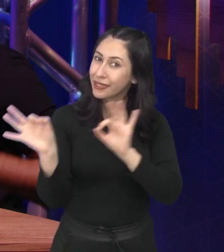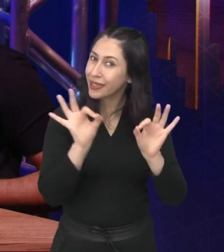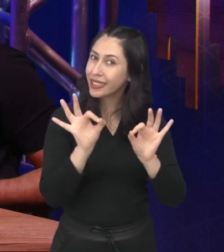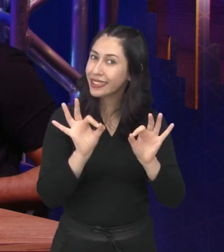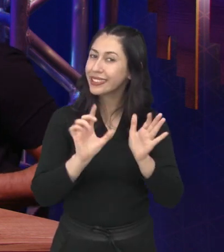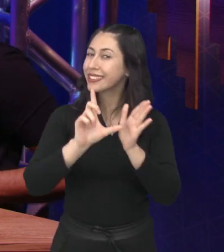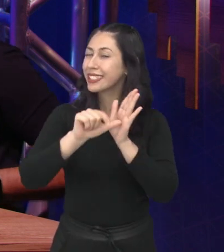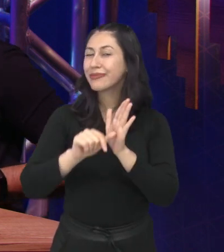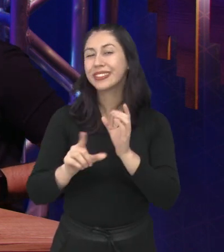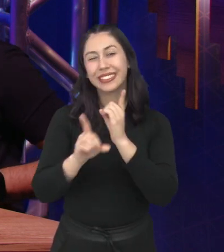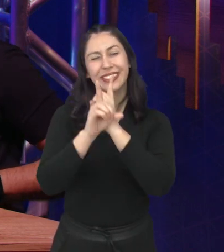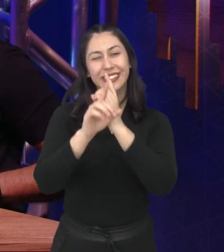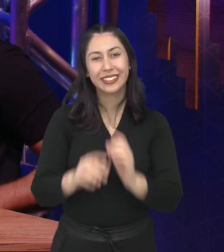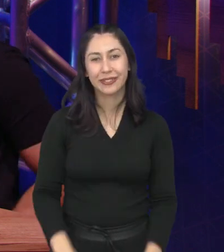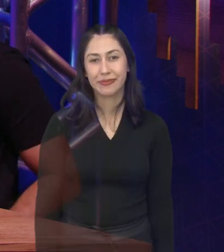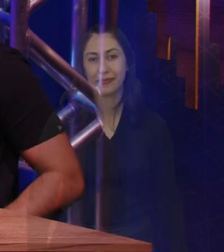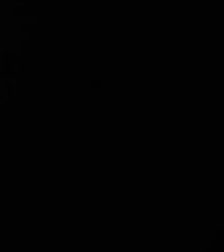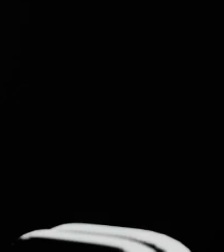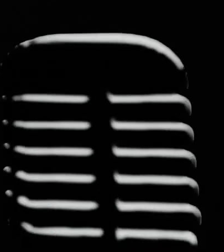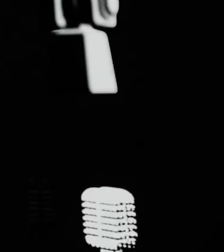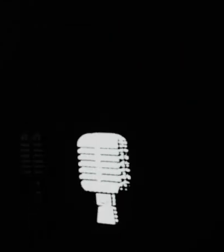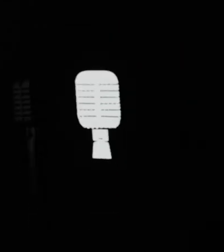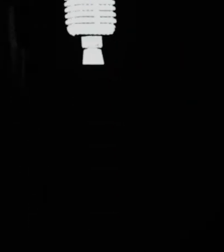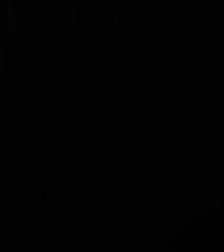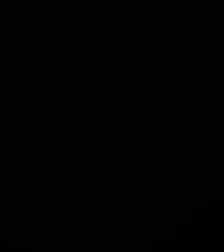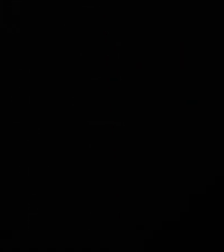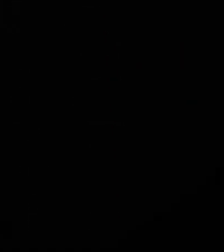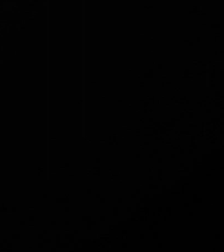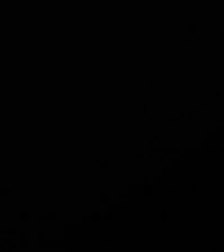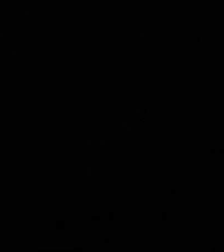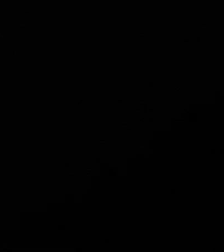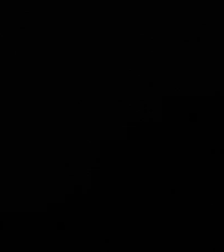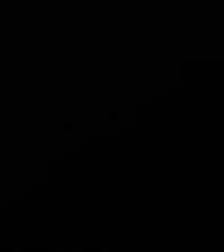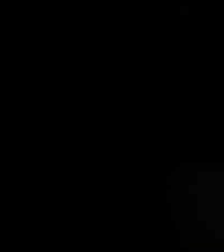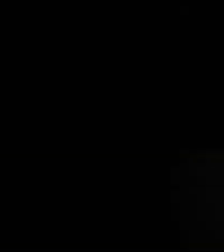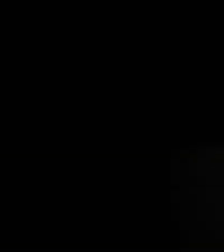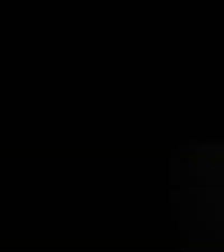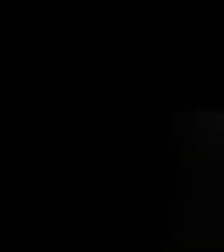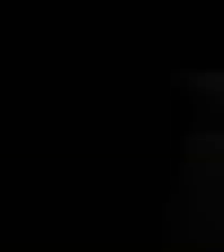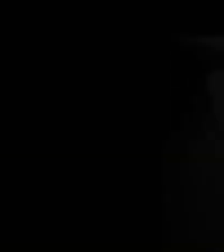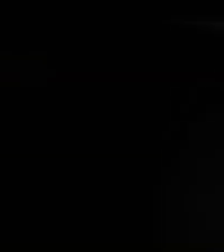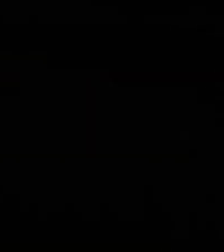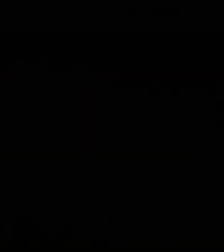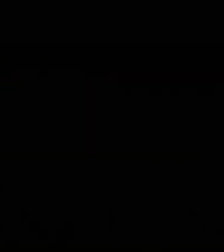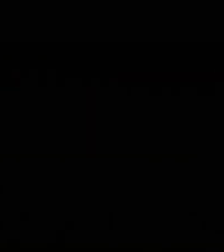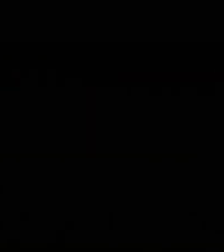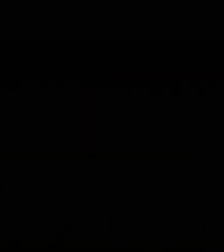indicações e a gente se vê na semana que vem.